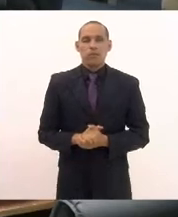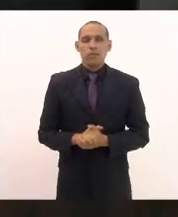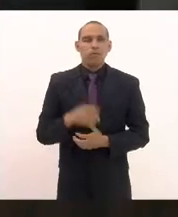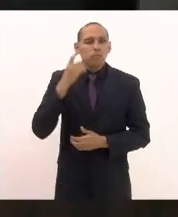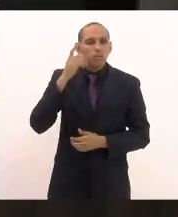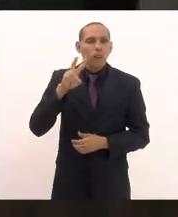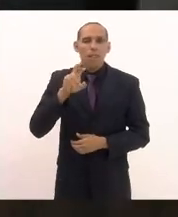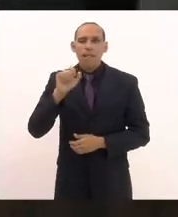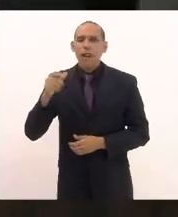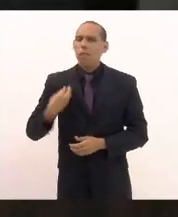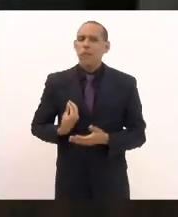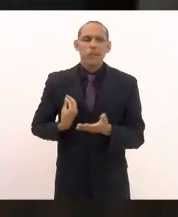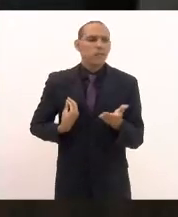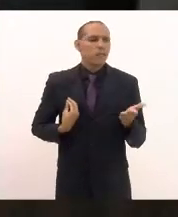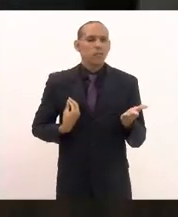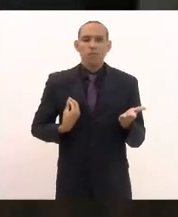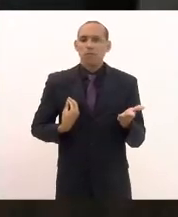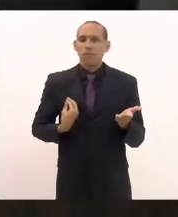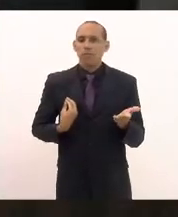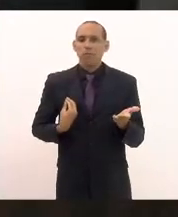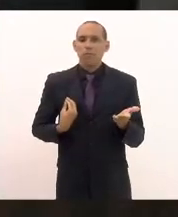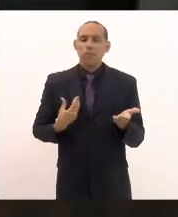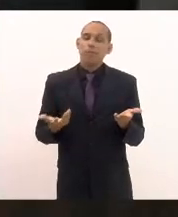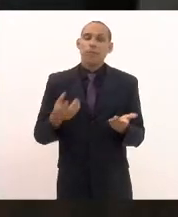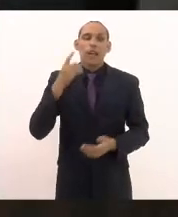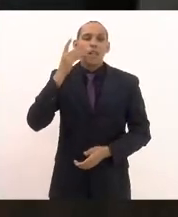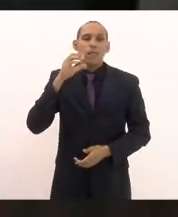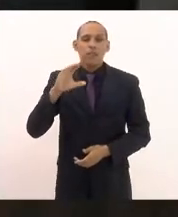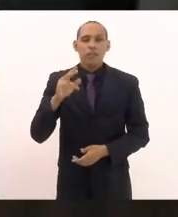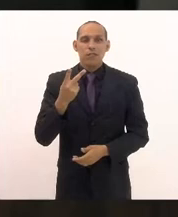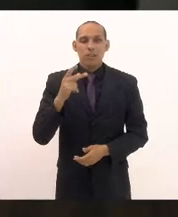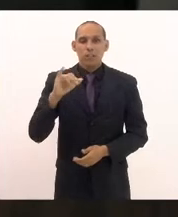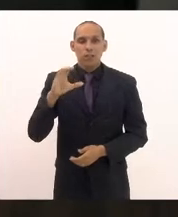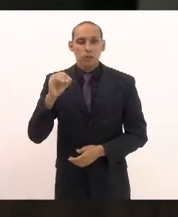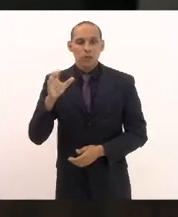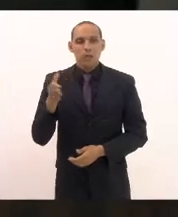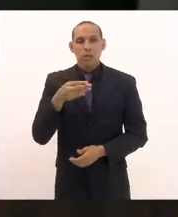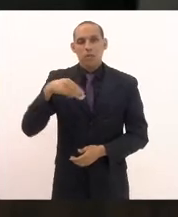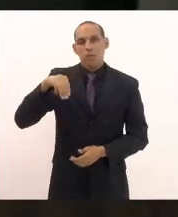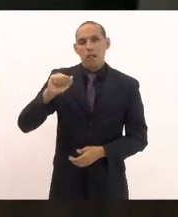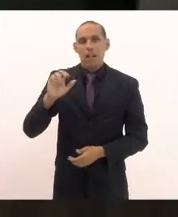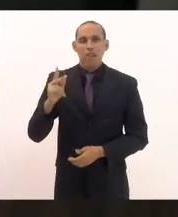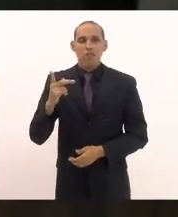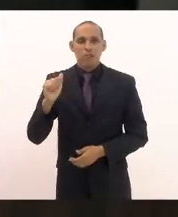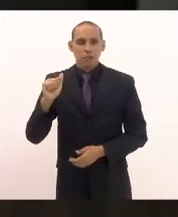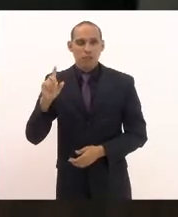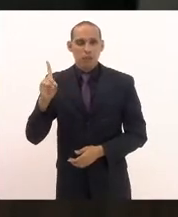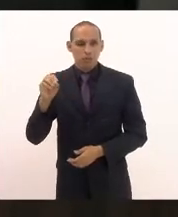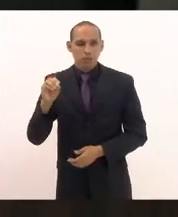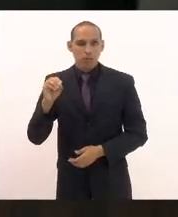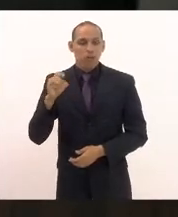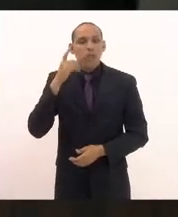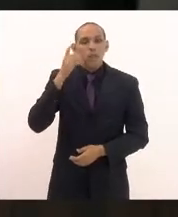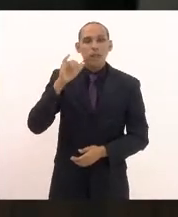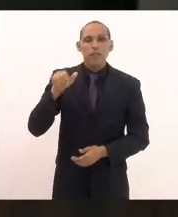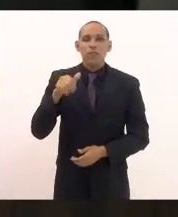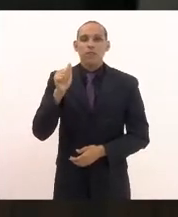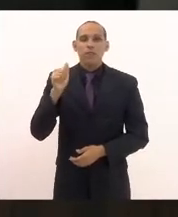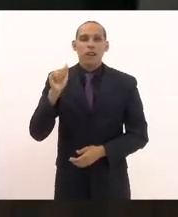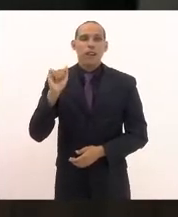Deputado Val estava aqui agora. Deputado Chico Machado. Deputado Jair Bittencourt.